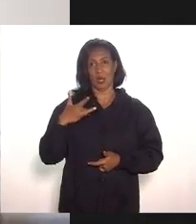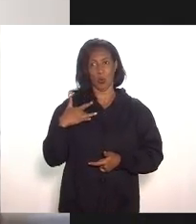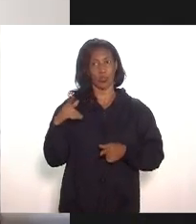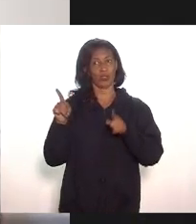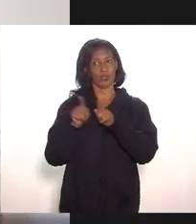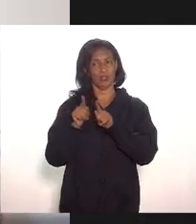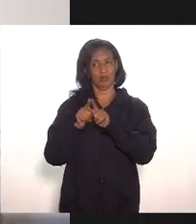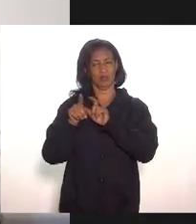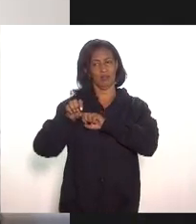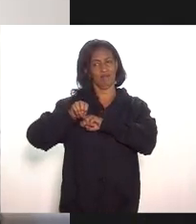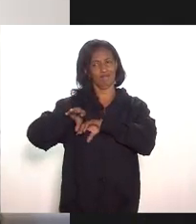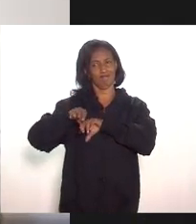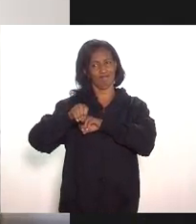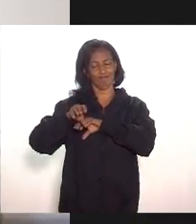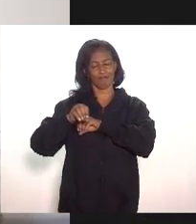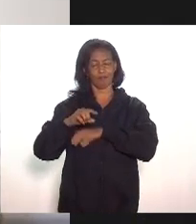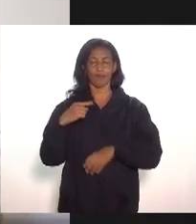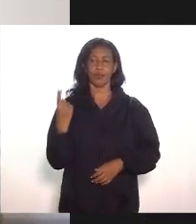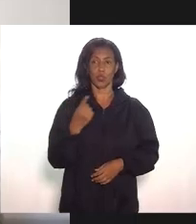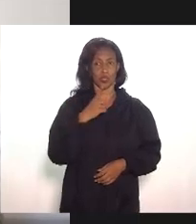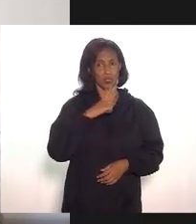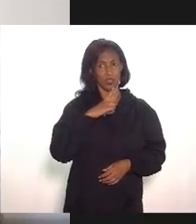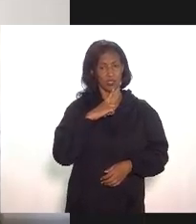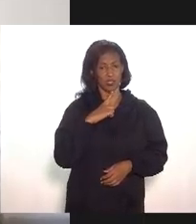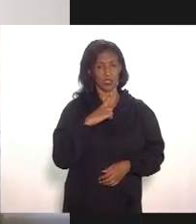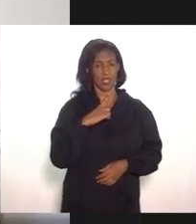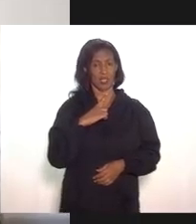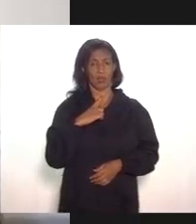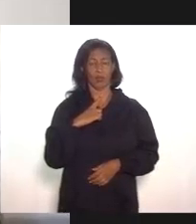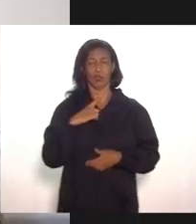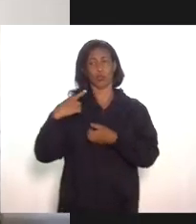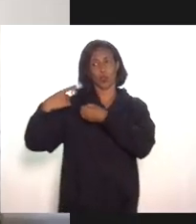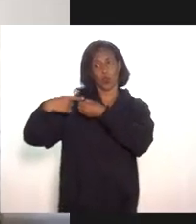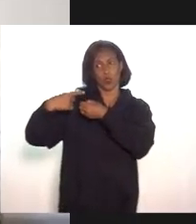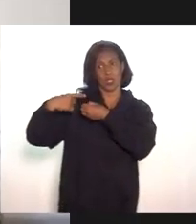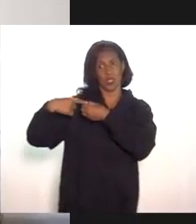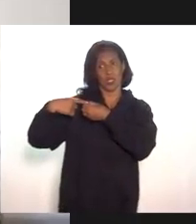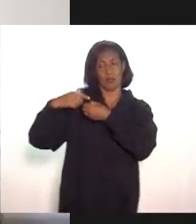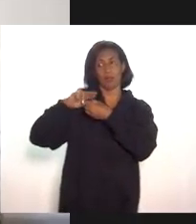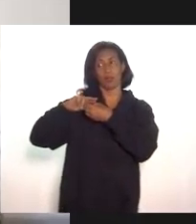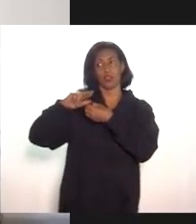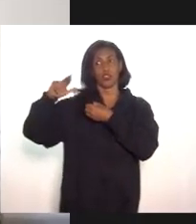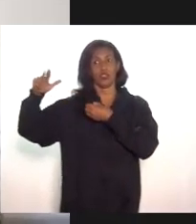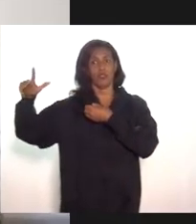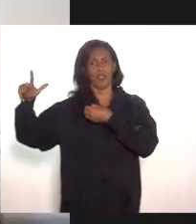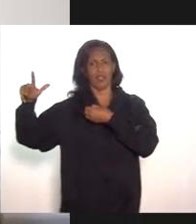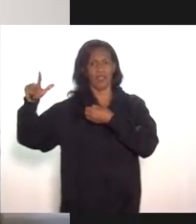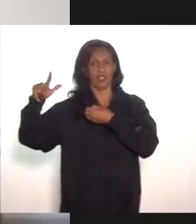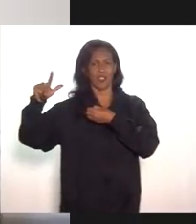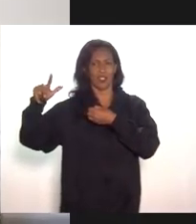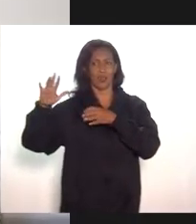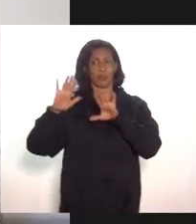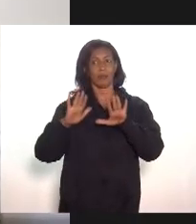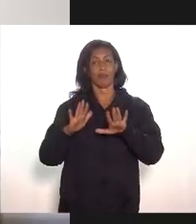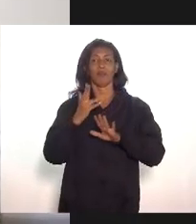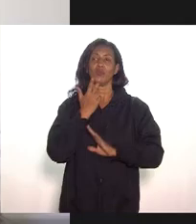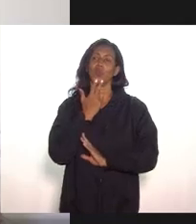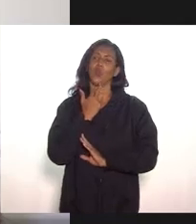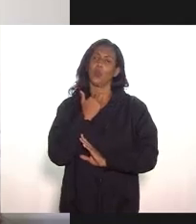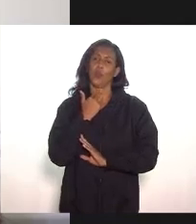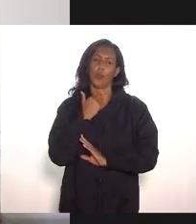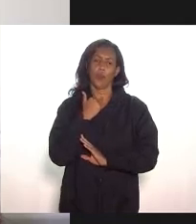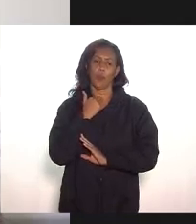Nós temos realidades, claro, em municípios diferenciadas, mas essas realidades não podem deixar de